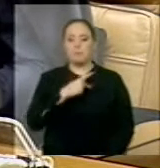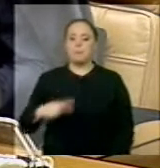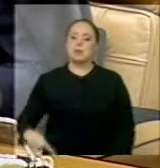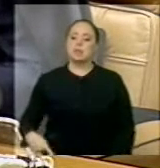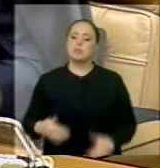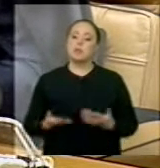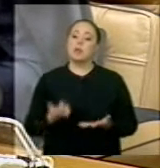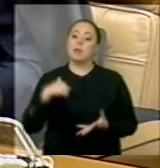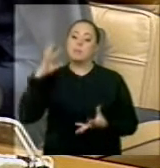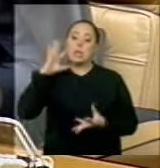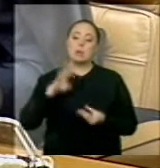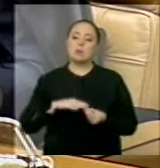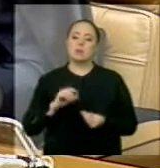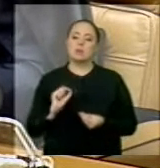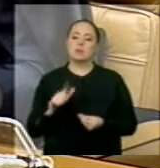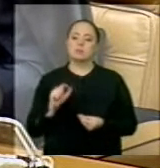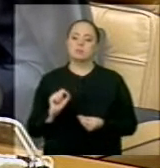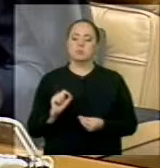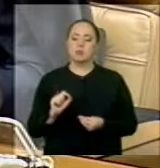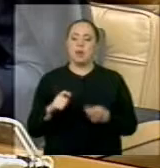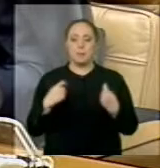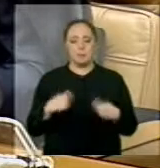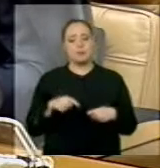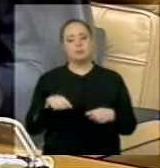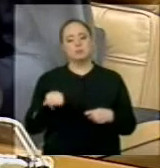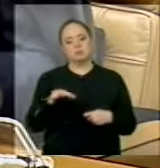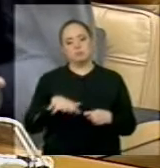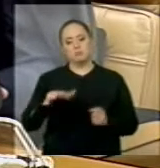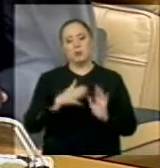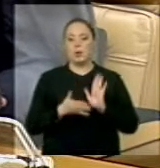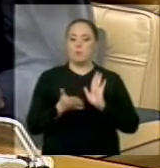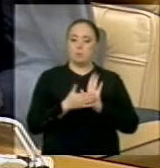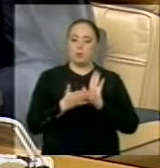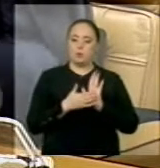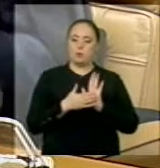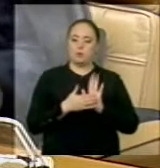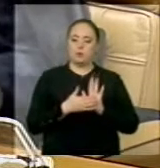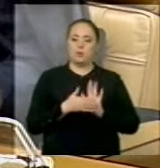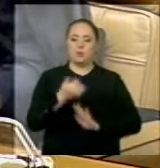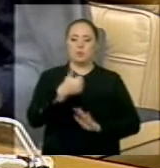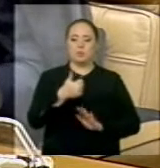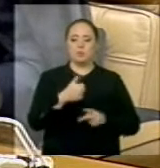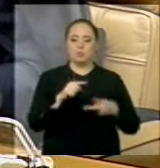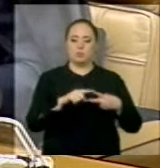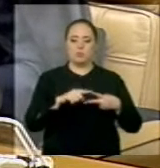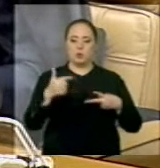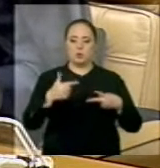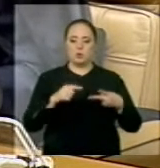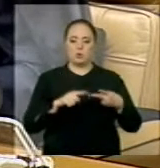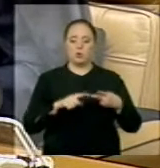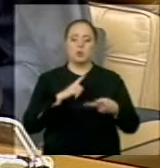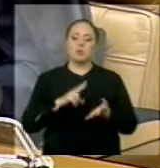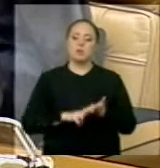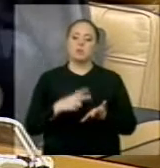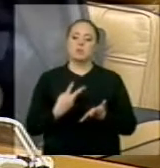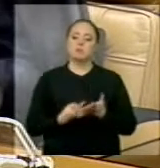trago é precisamente nesta linha de propor, tanto na primeira circunstância quanto nessa, uma